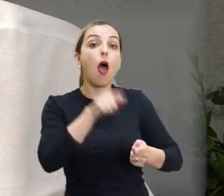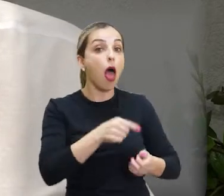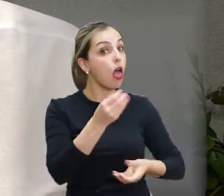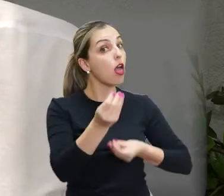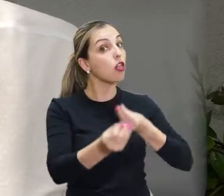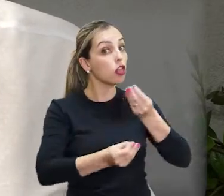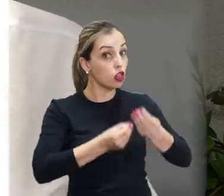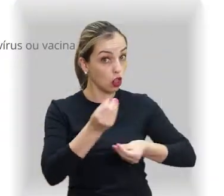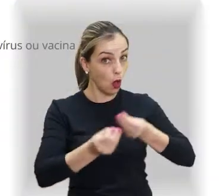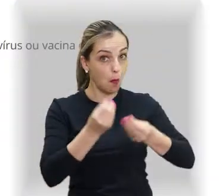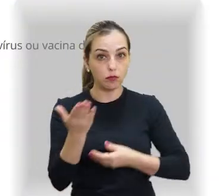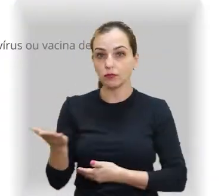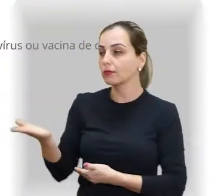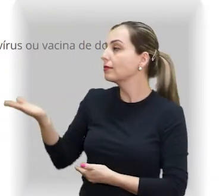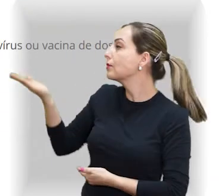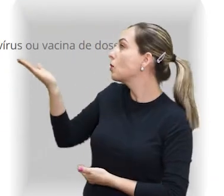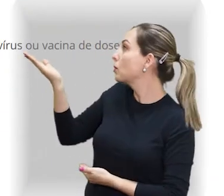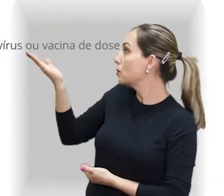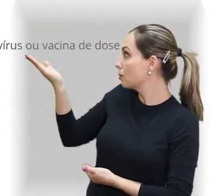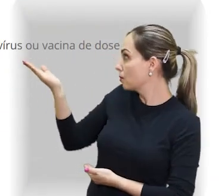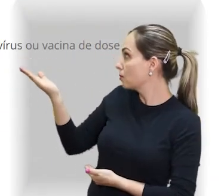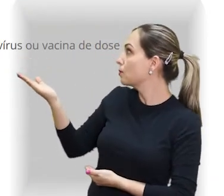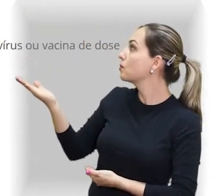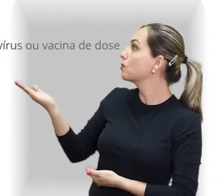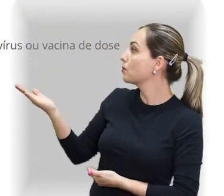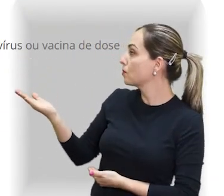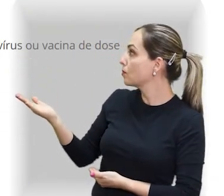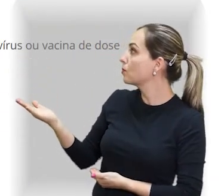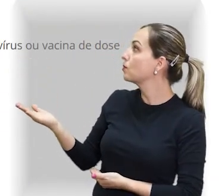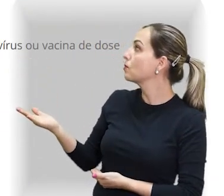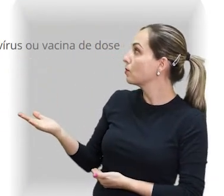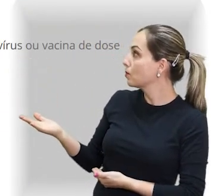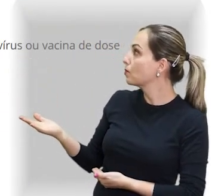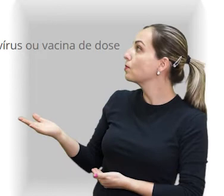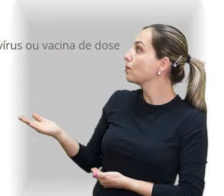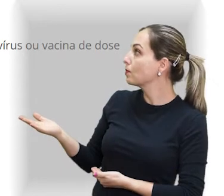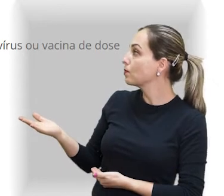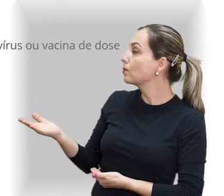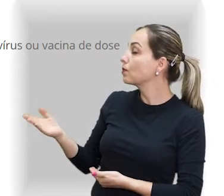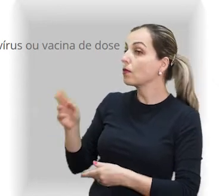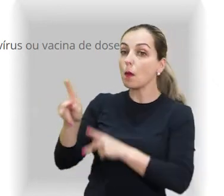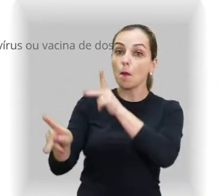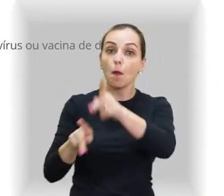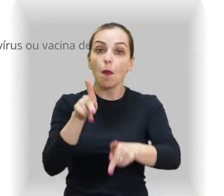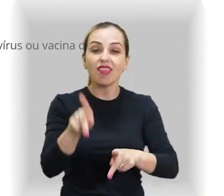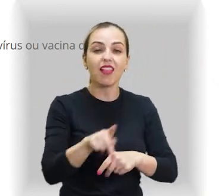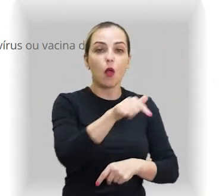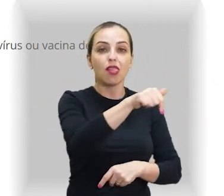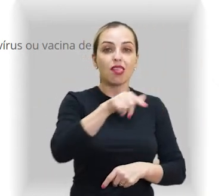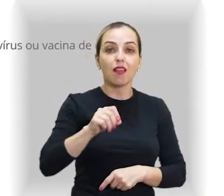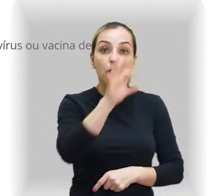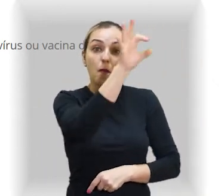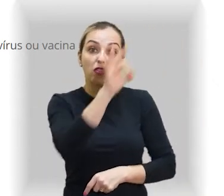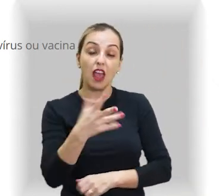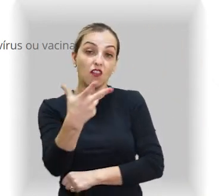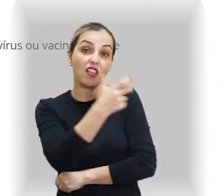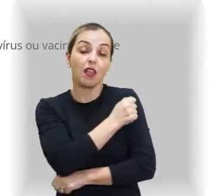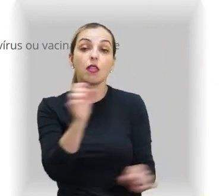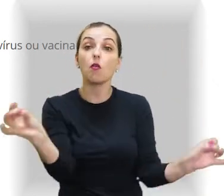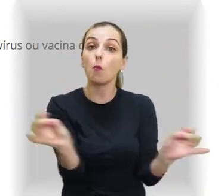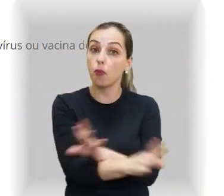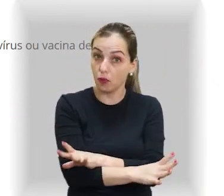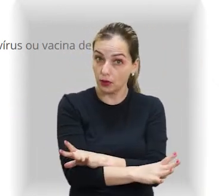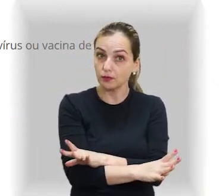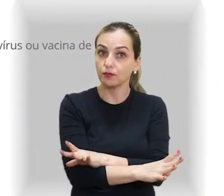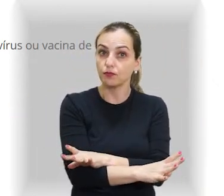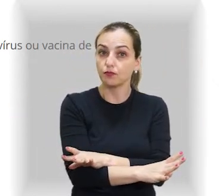Contingência do Coronavírus, é esta marca que a cidade de Araraquara alcançou nos últimos dias, com 70% da